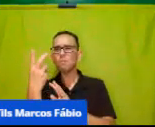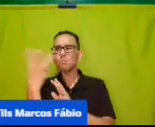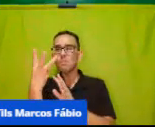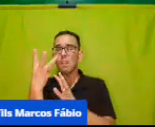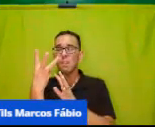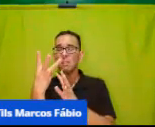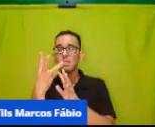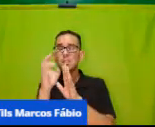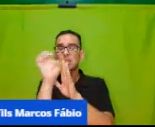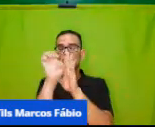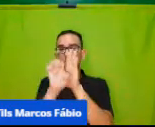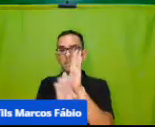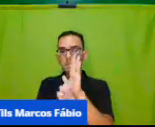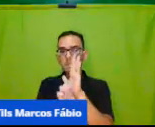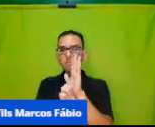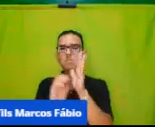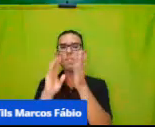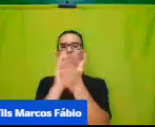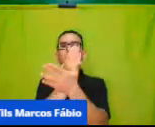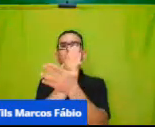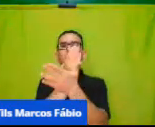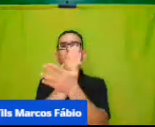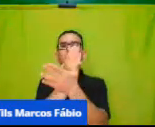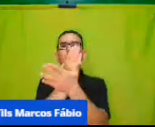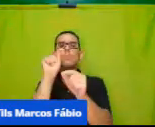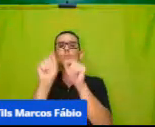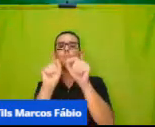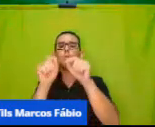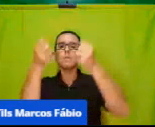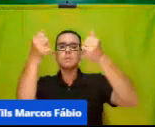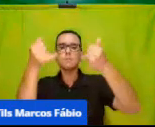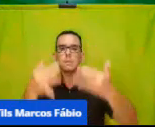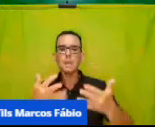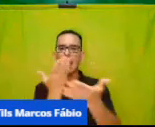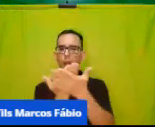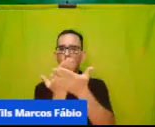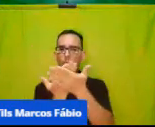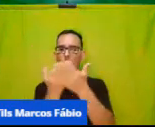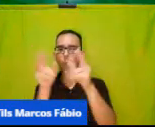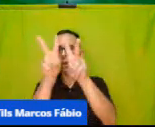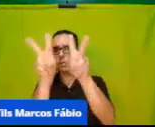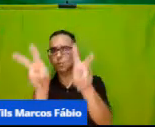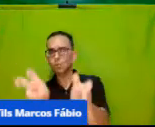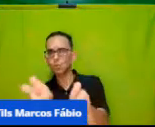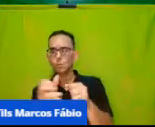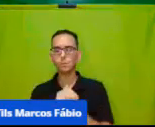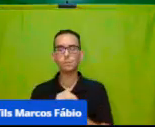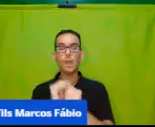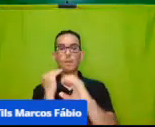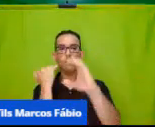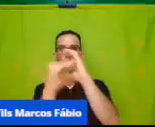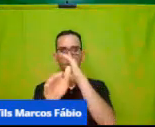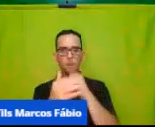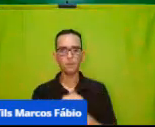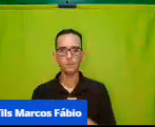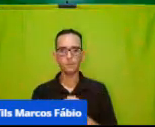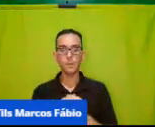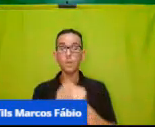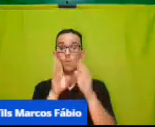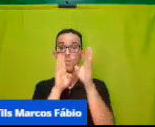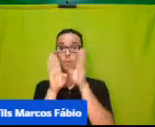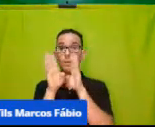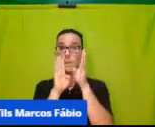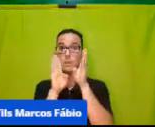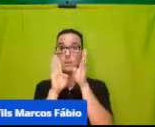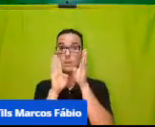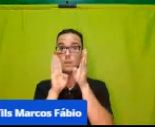a abordagem daquela aula, e envio, né? No Face, às